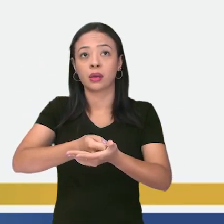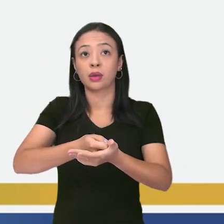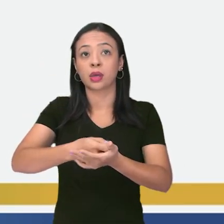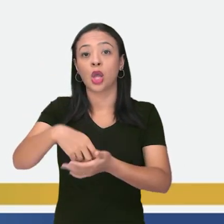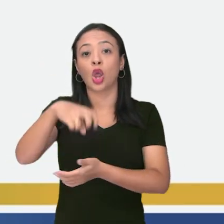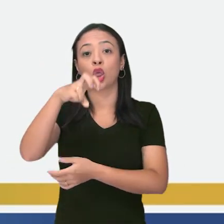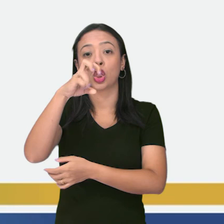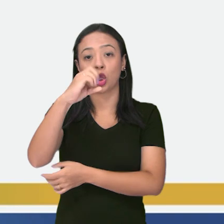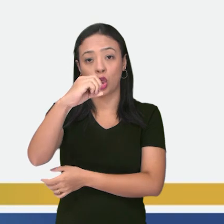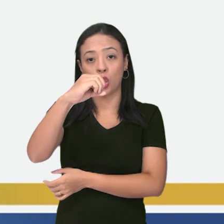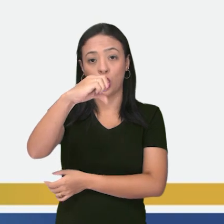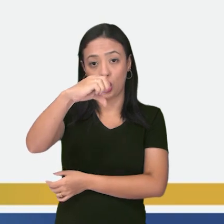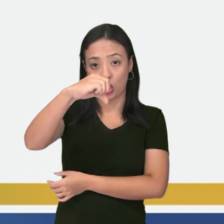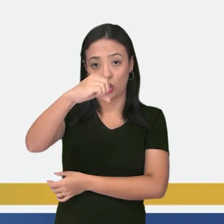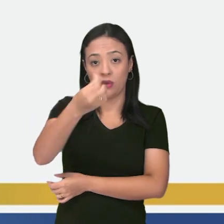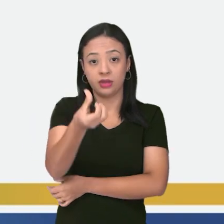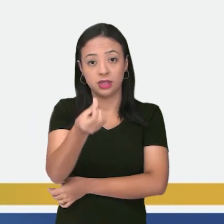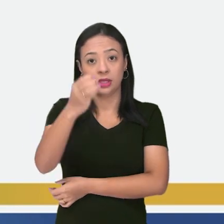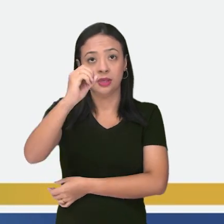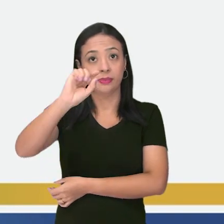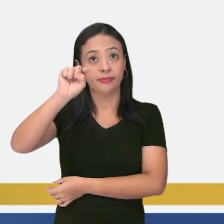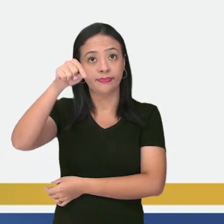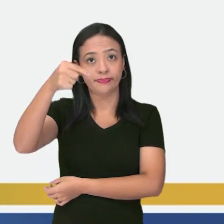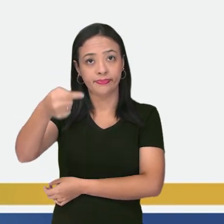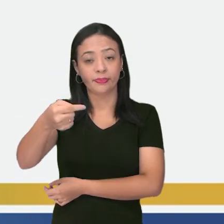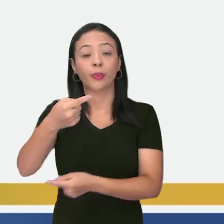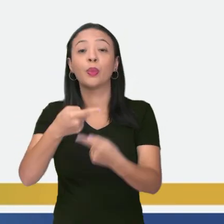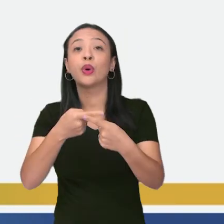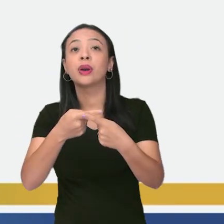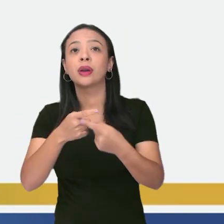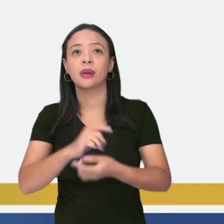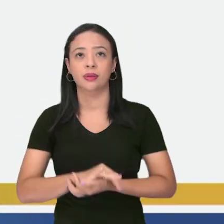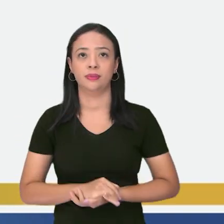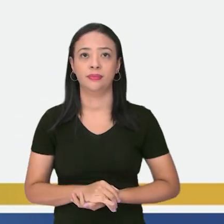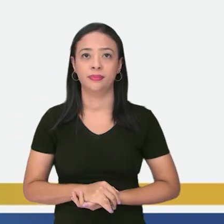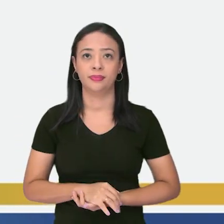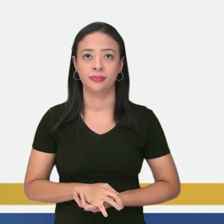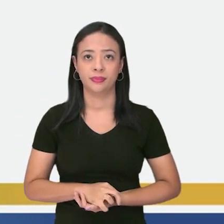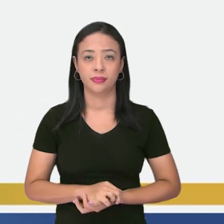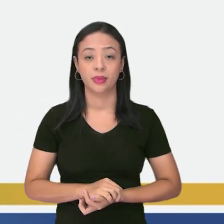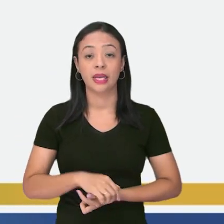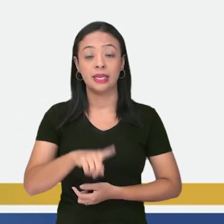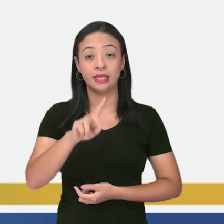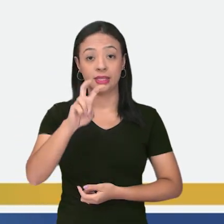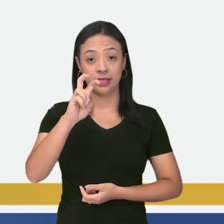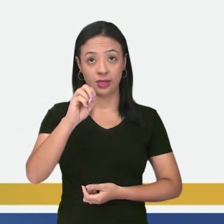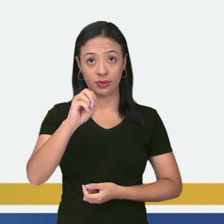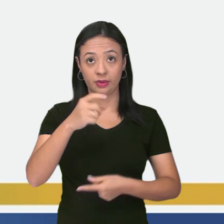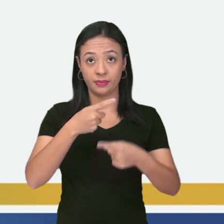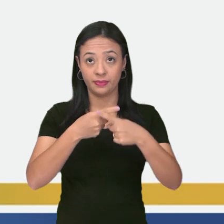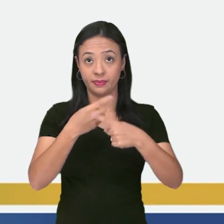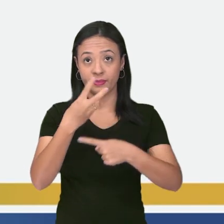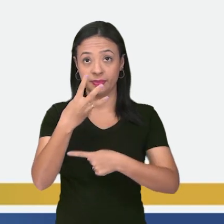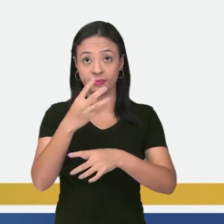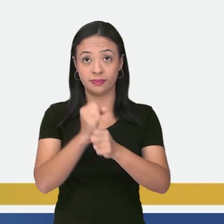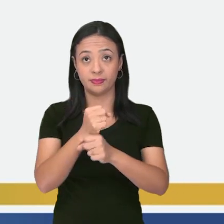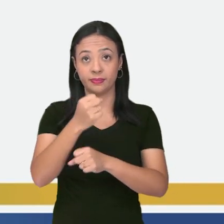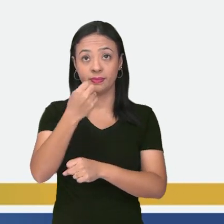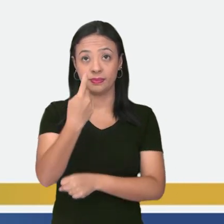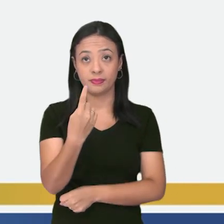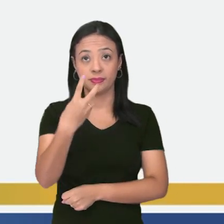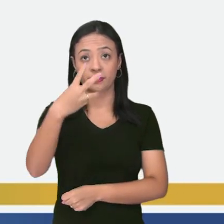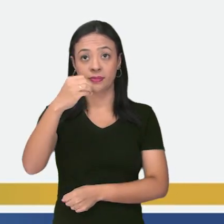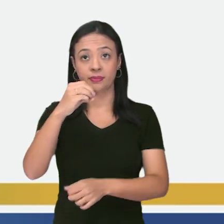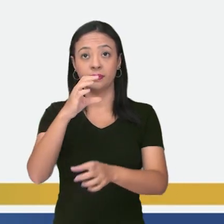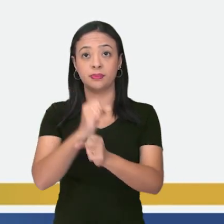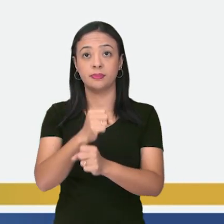960 após. Então, vamos lá. 150 vezes 3, mais 130,